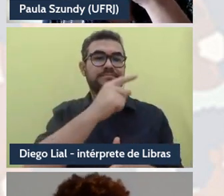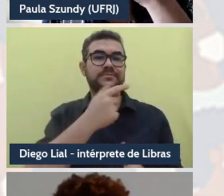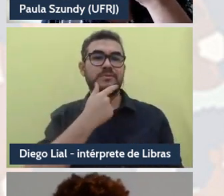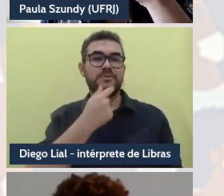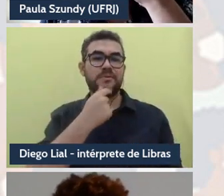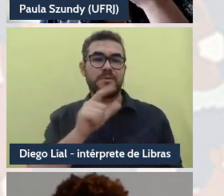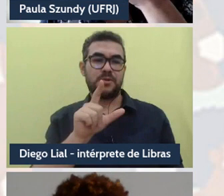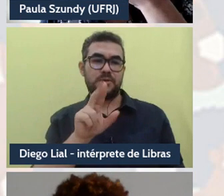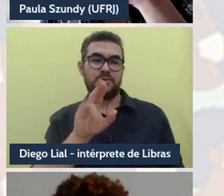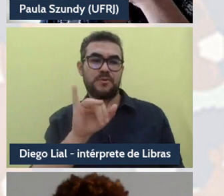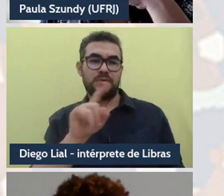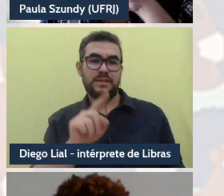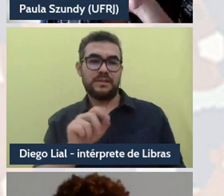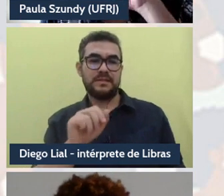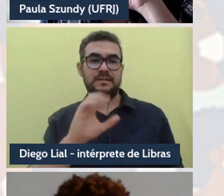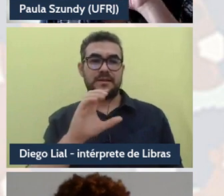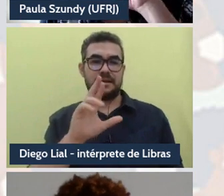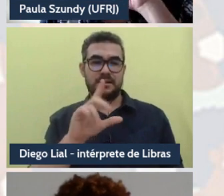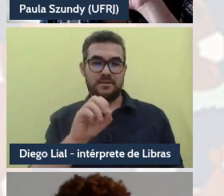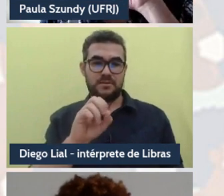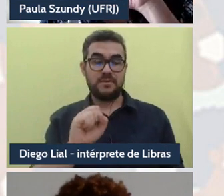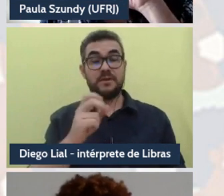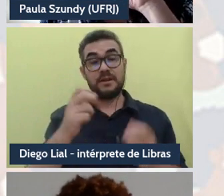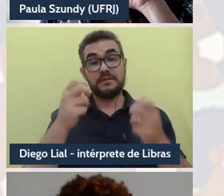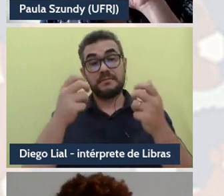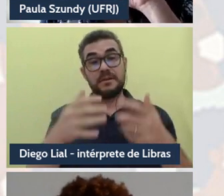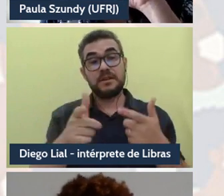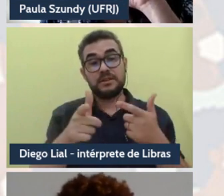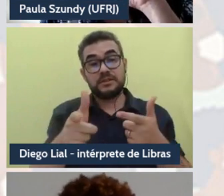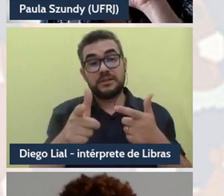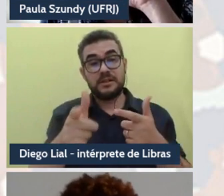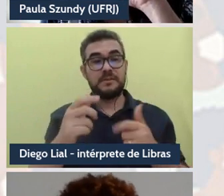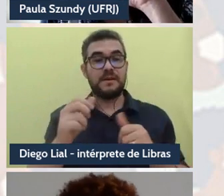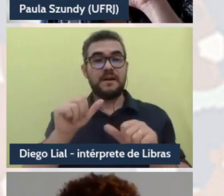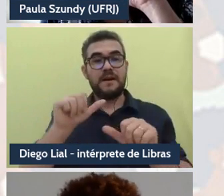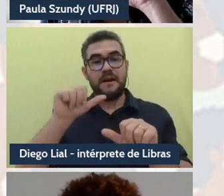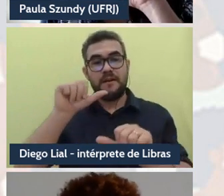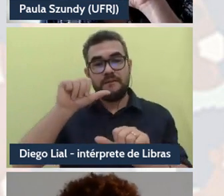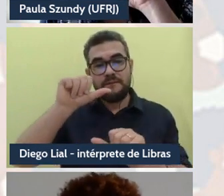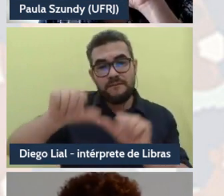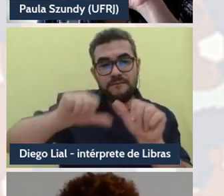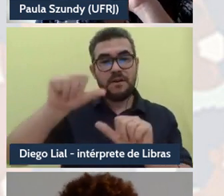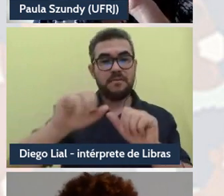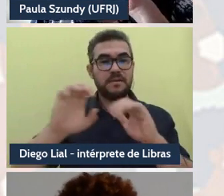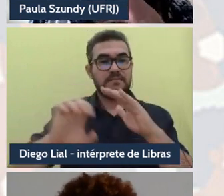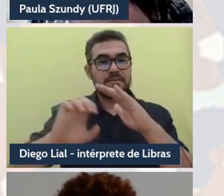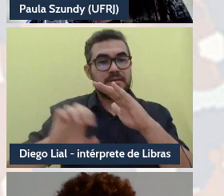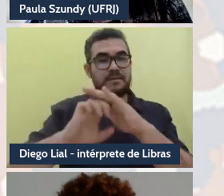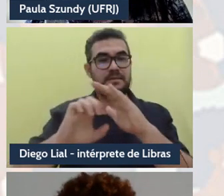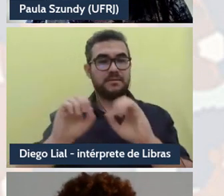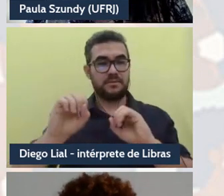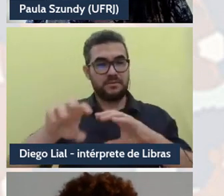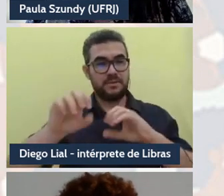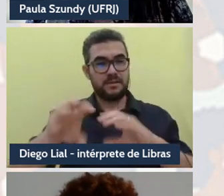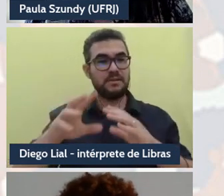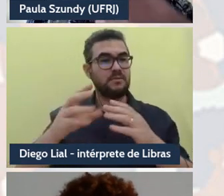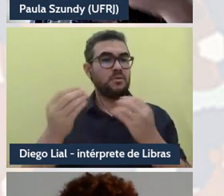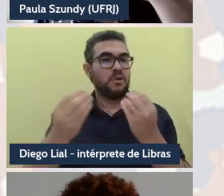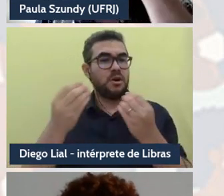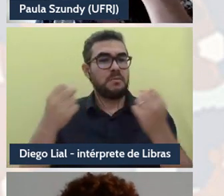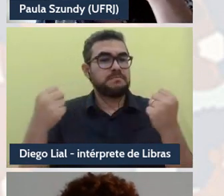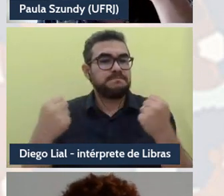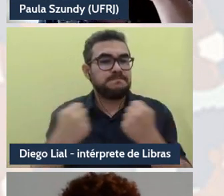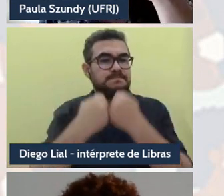da educação e, evidentemente, seus impactos na educação linguística, que é a nossa área, né?